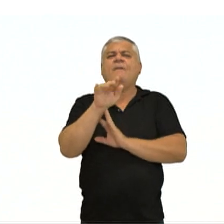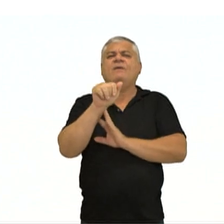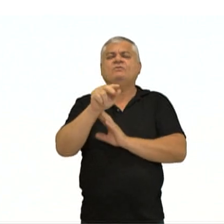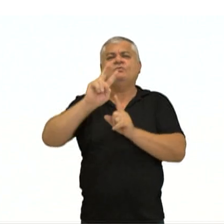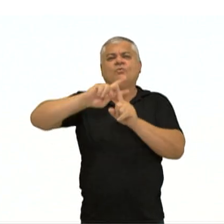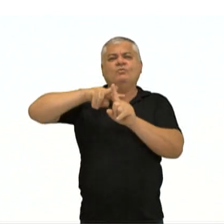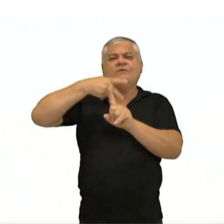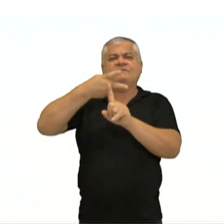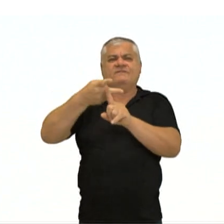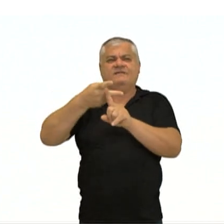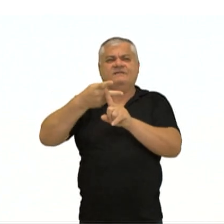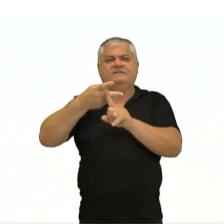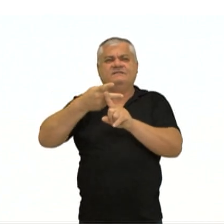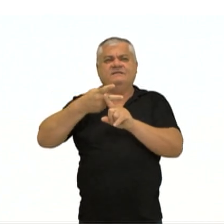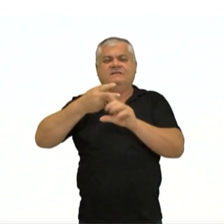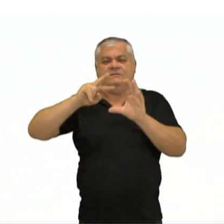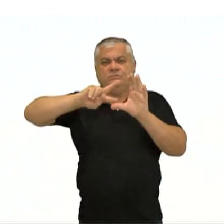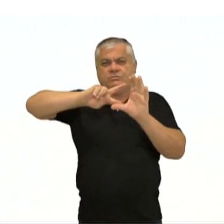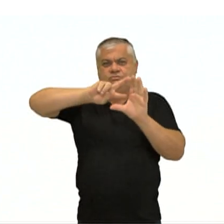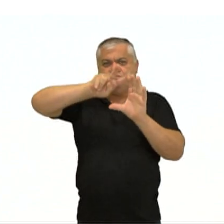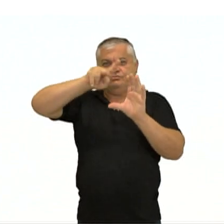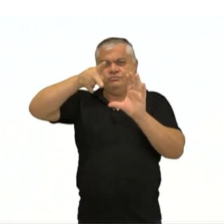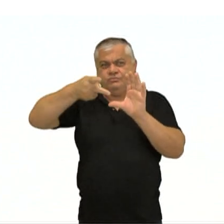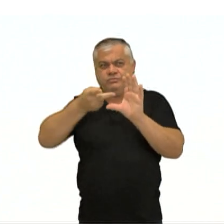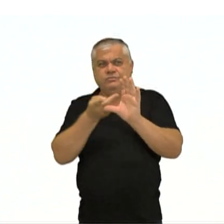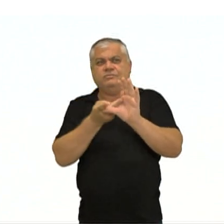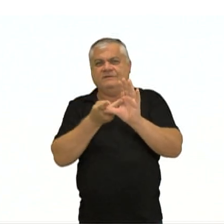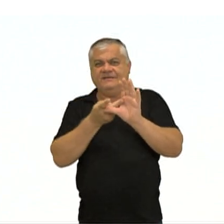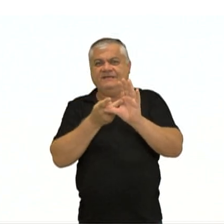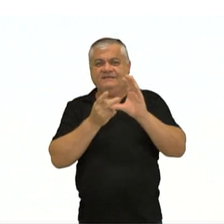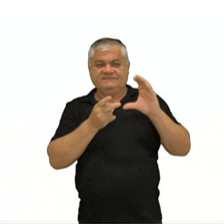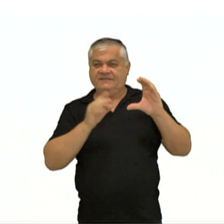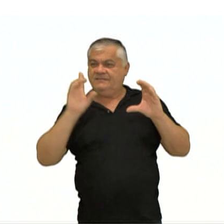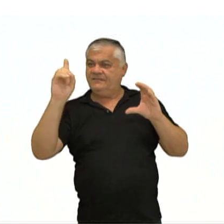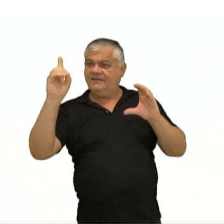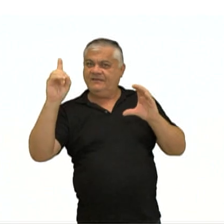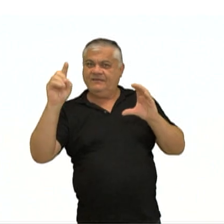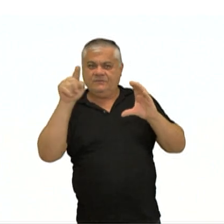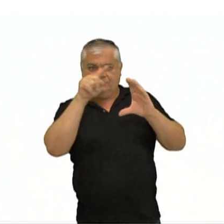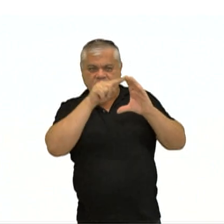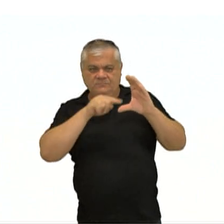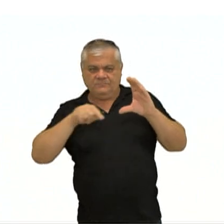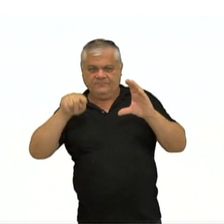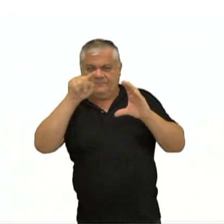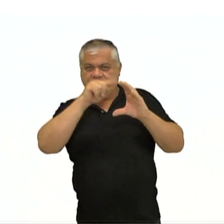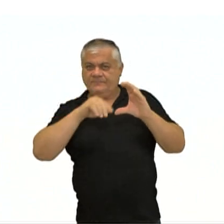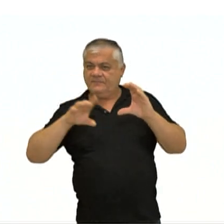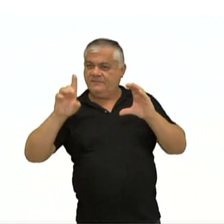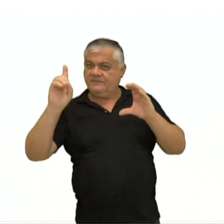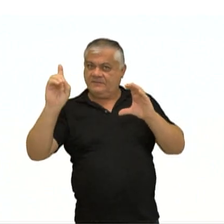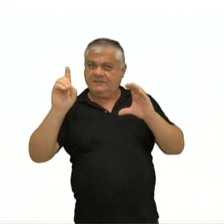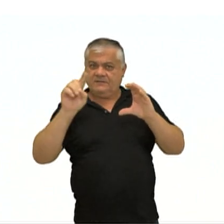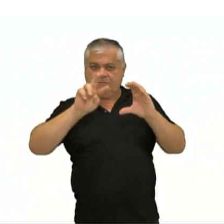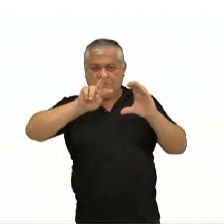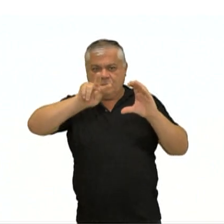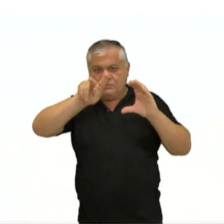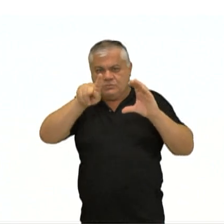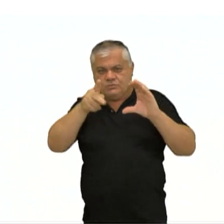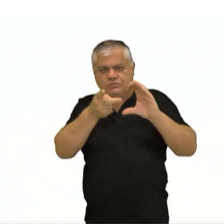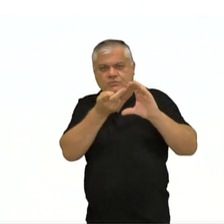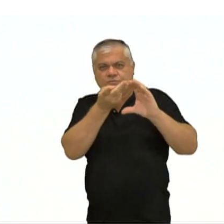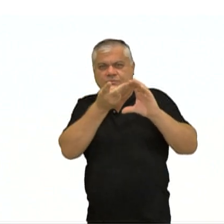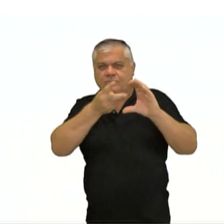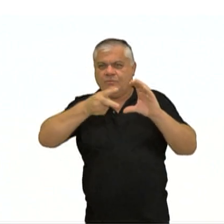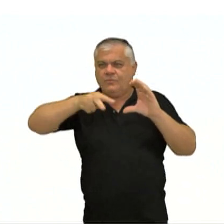né? Então, vai ser, nesse nosso caso aqui, de C até D, tá ok? Nessa nossa representação.